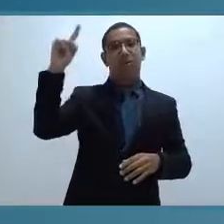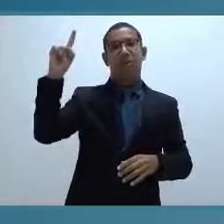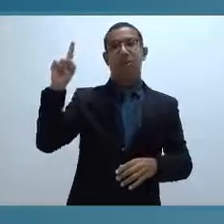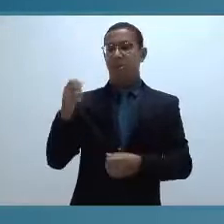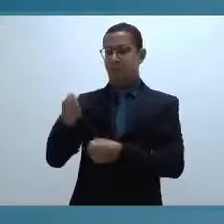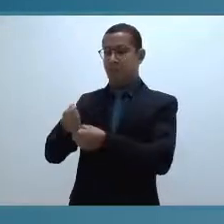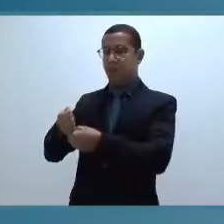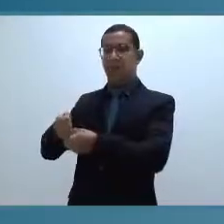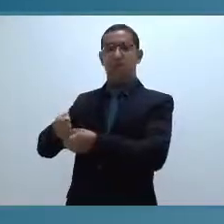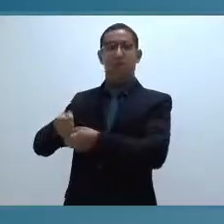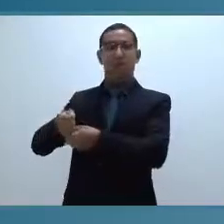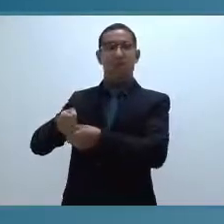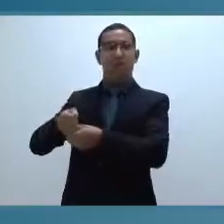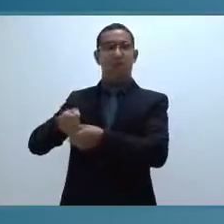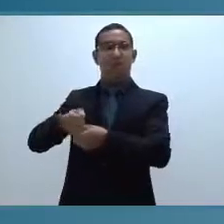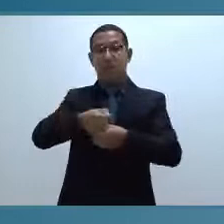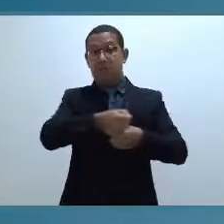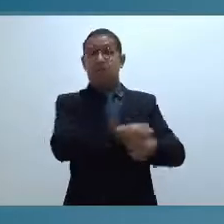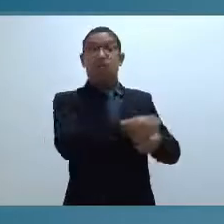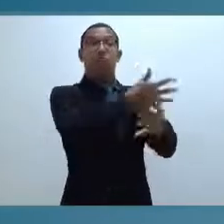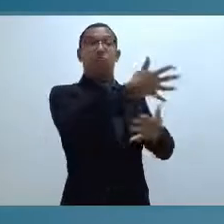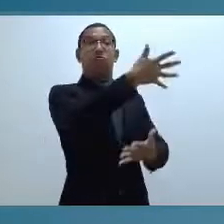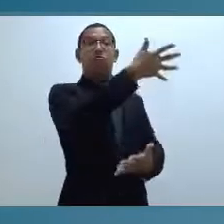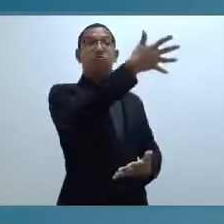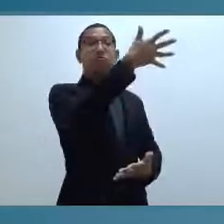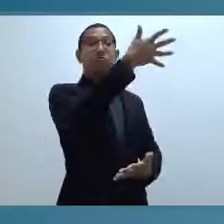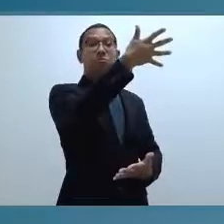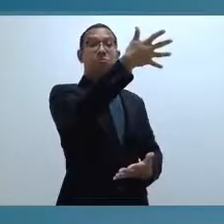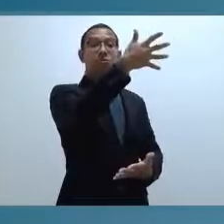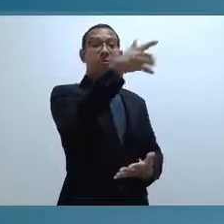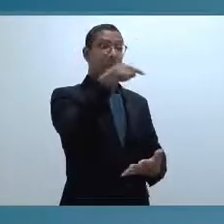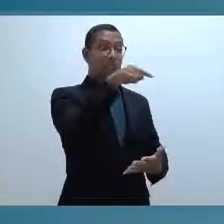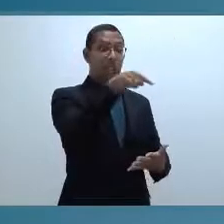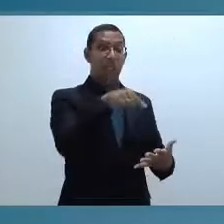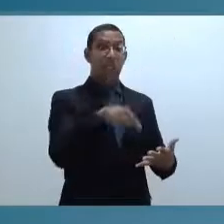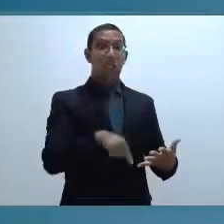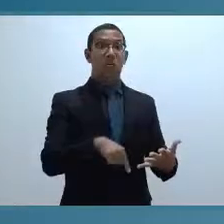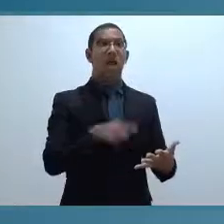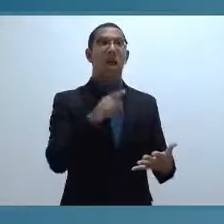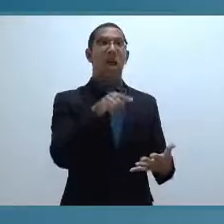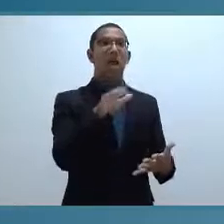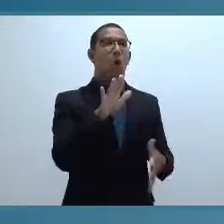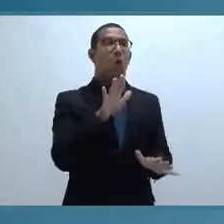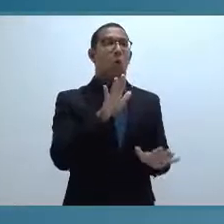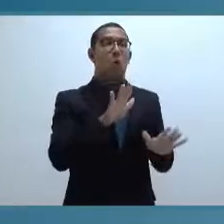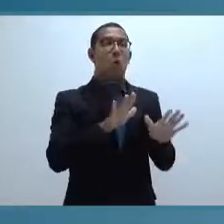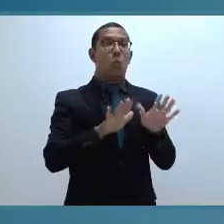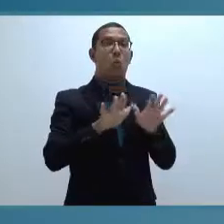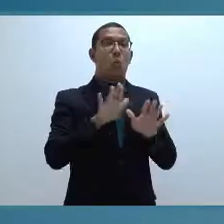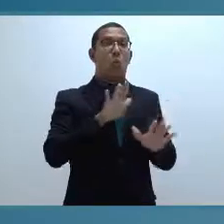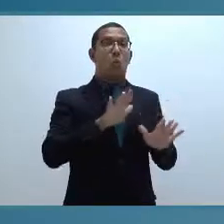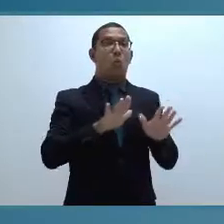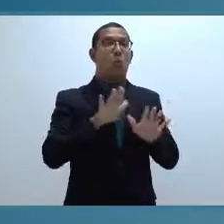Essa nova minuta, ela é mais criteriosa, esse guardador Constantino. É mais criteriosa.